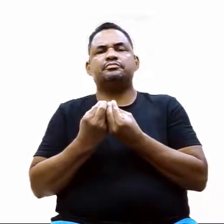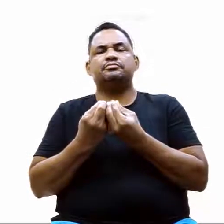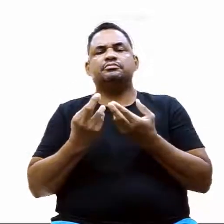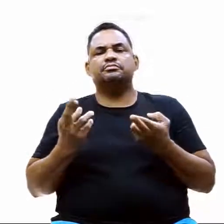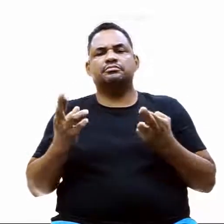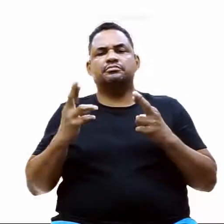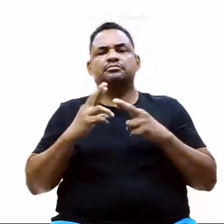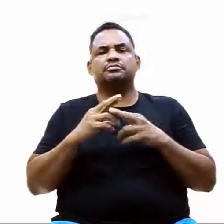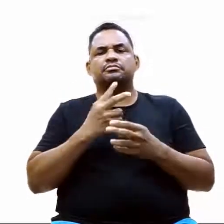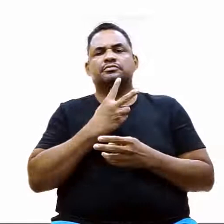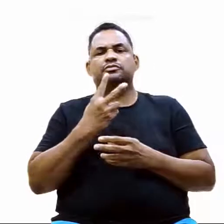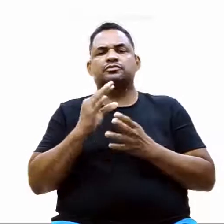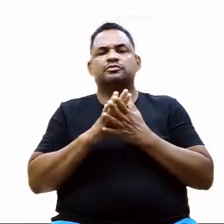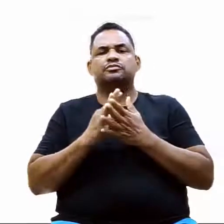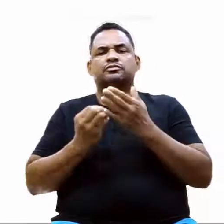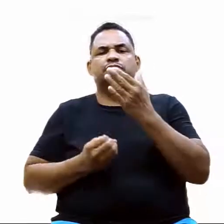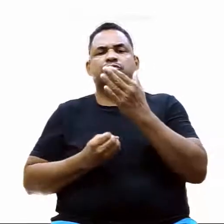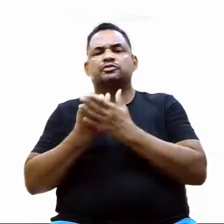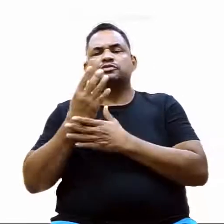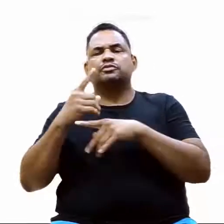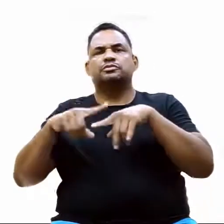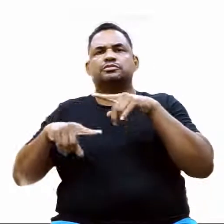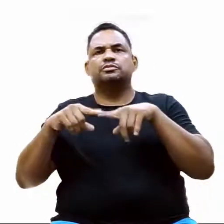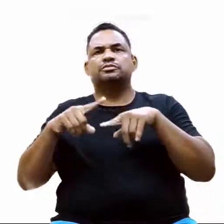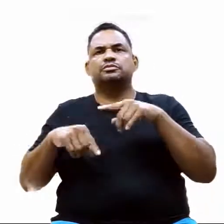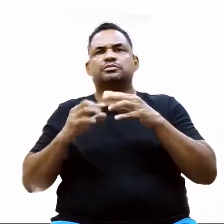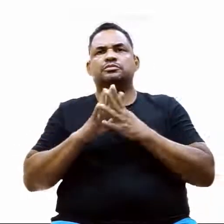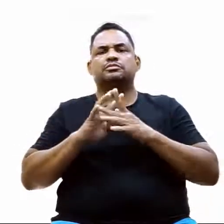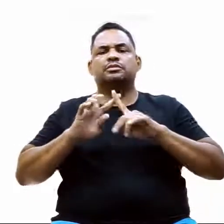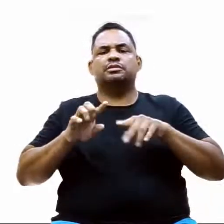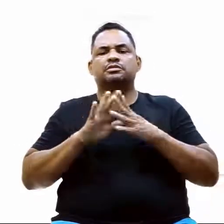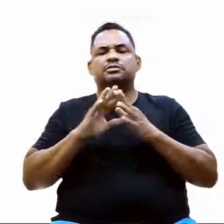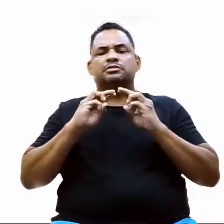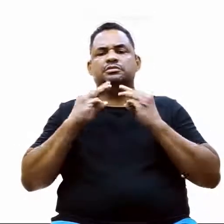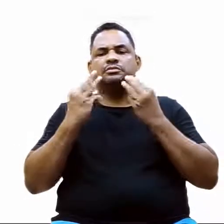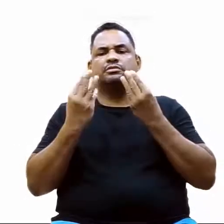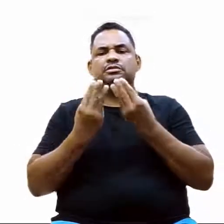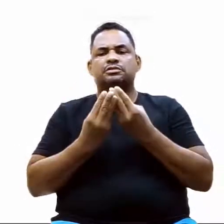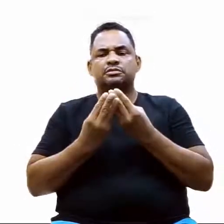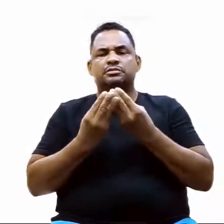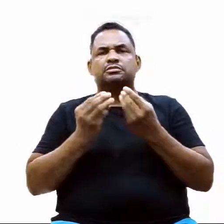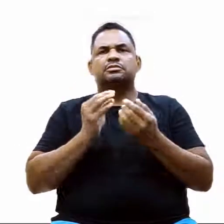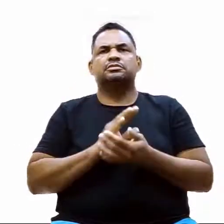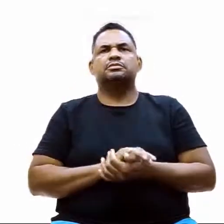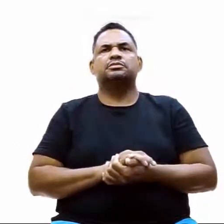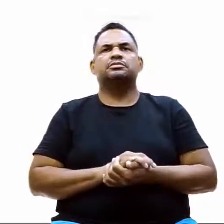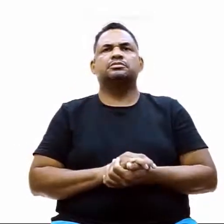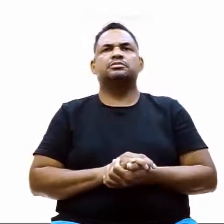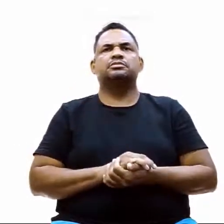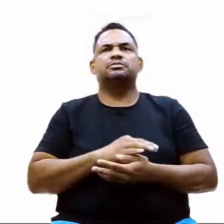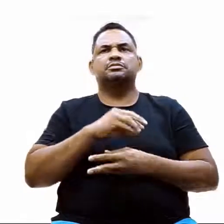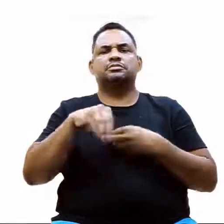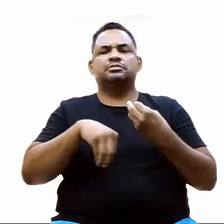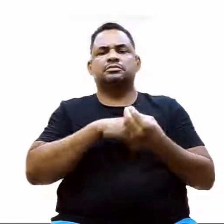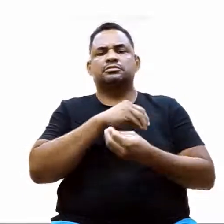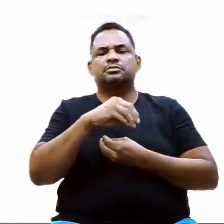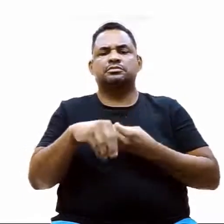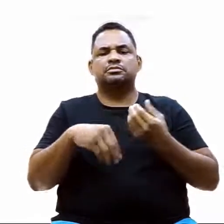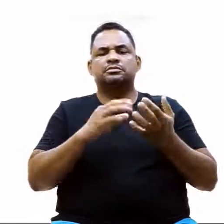dois produtos, mas as massas quantitativamente que envolveram reagentes e